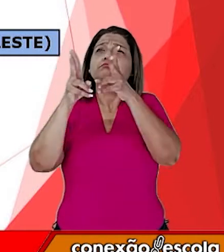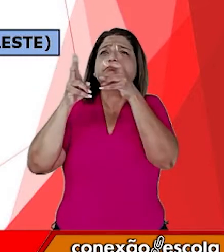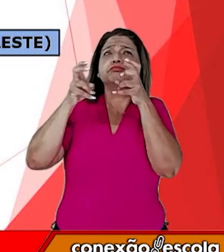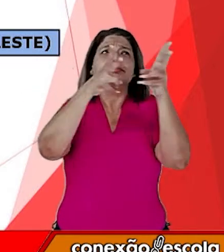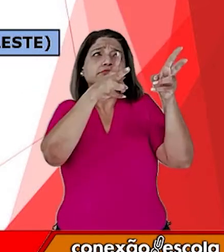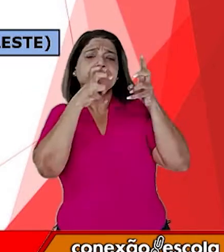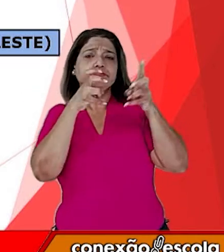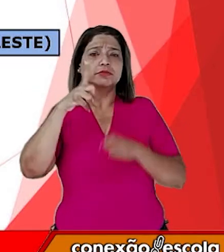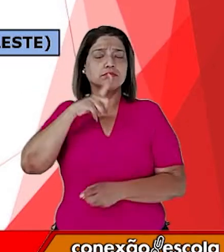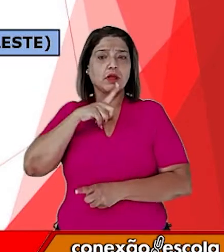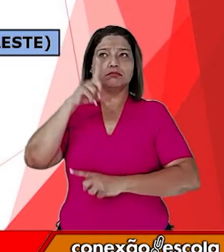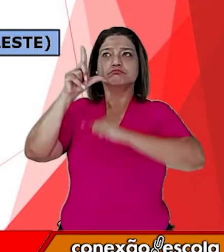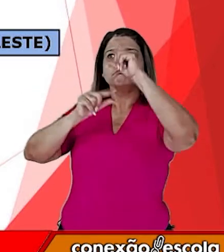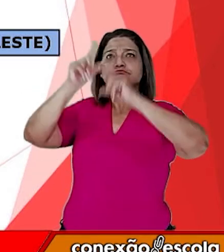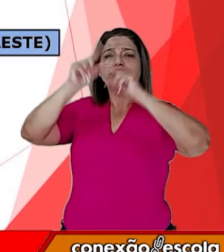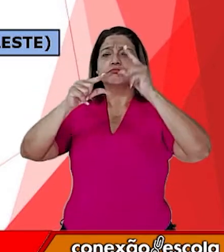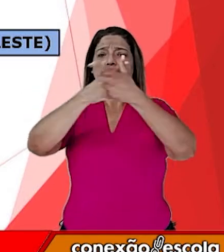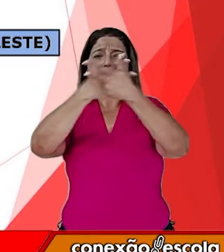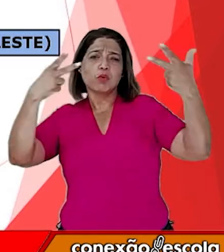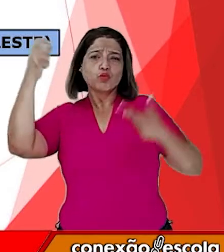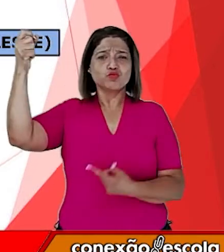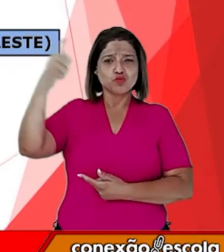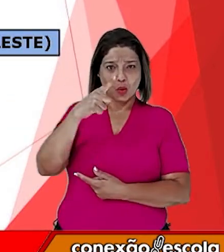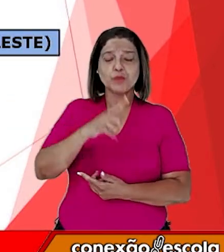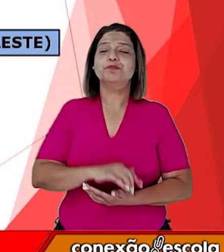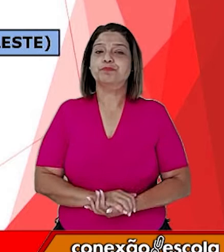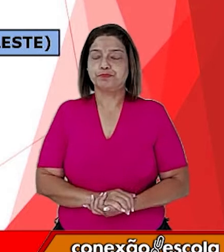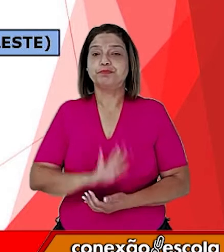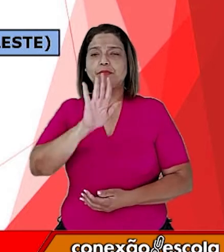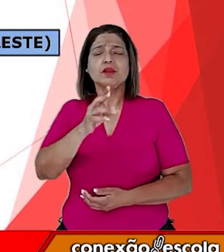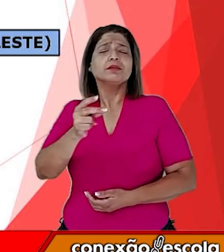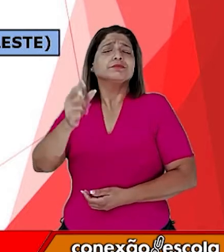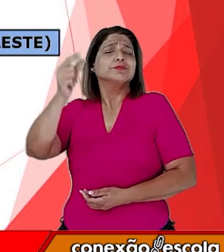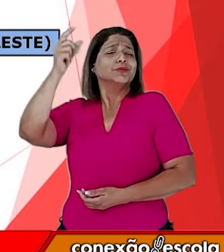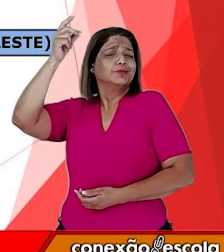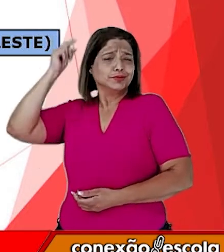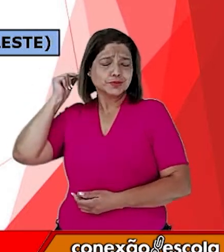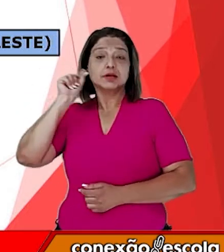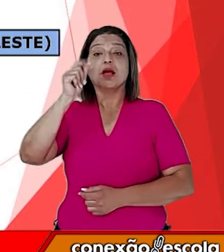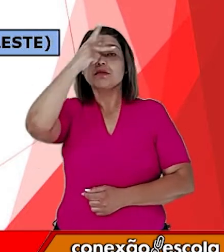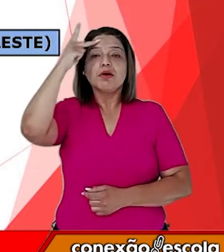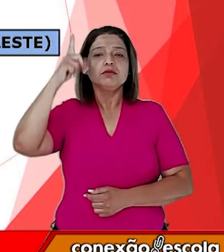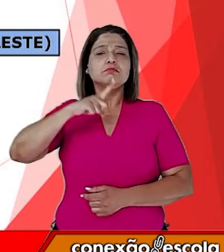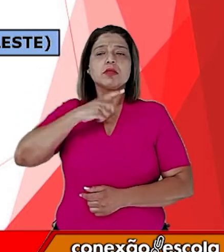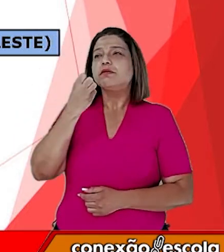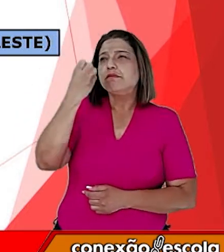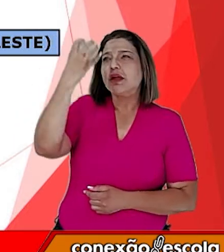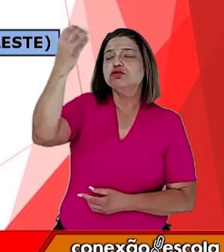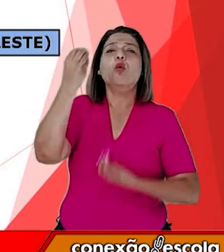e estrelas. No decorrer de muito tempo, os viajantes usaram com frequência